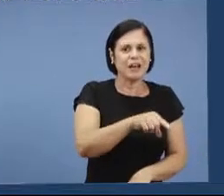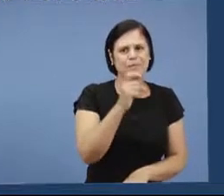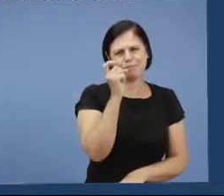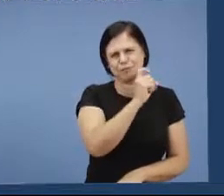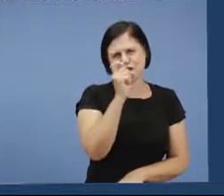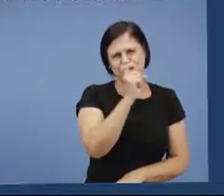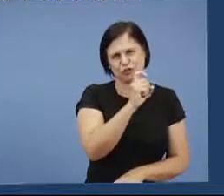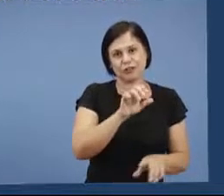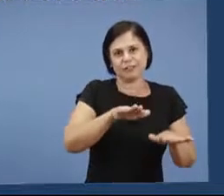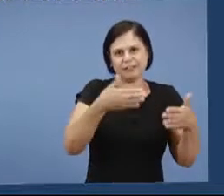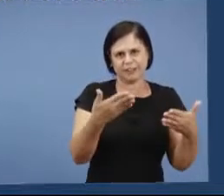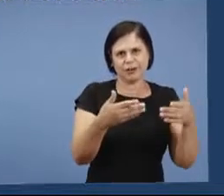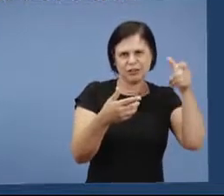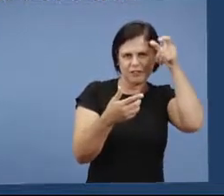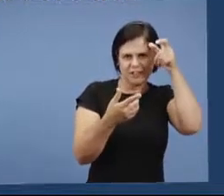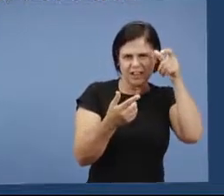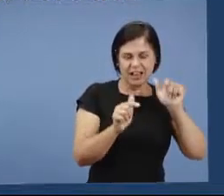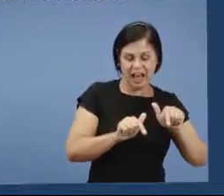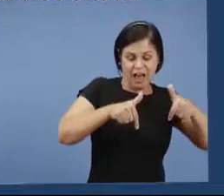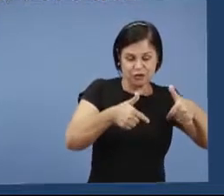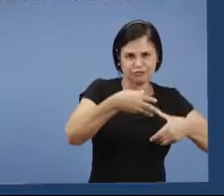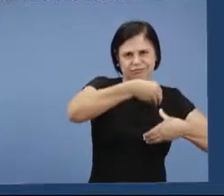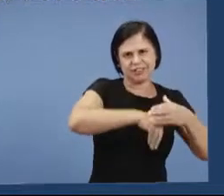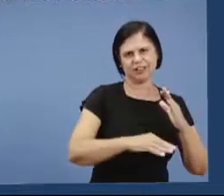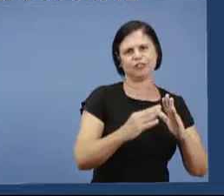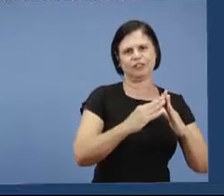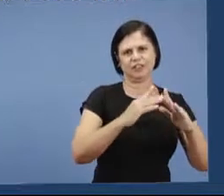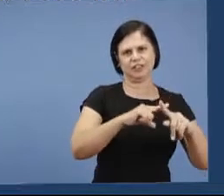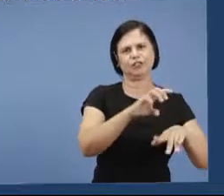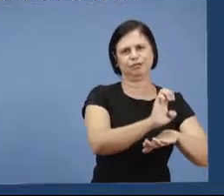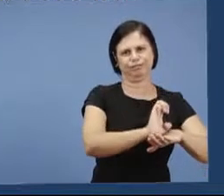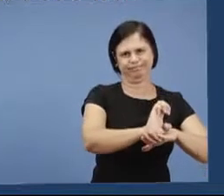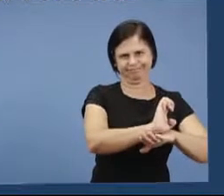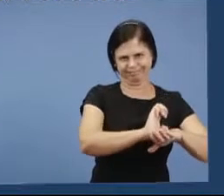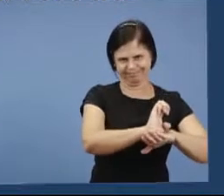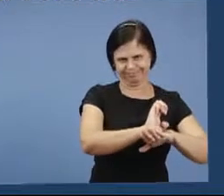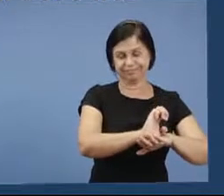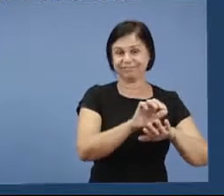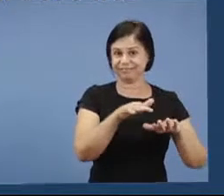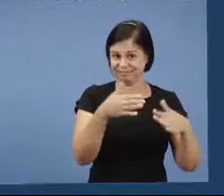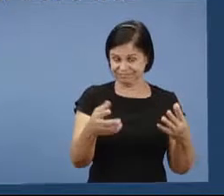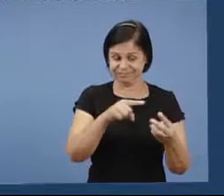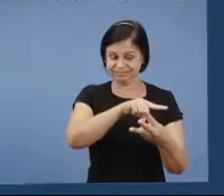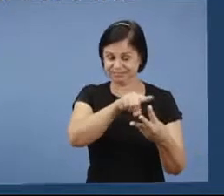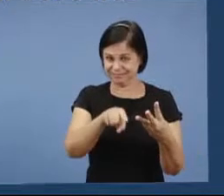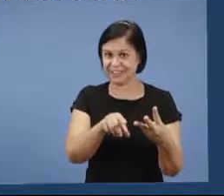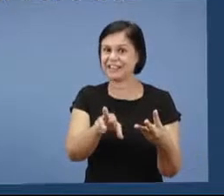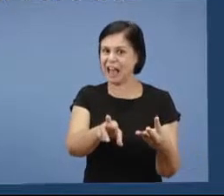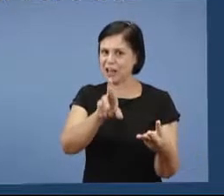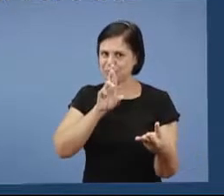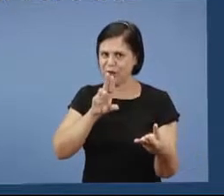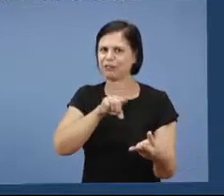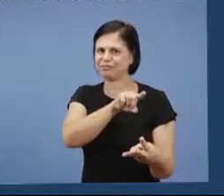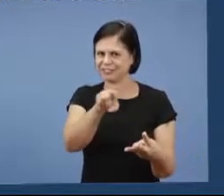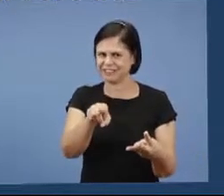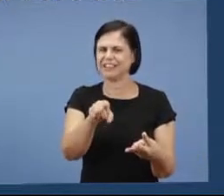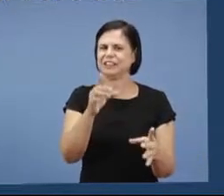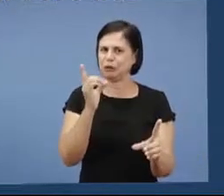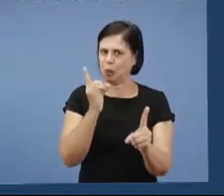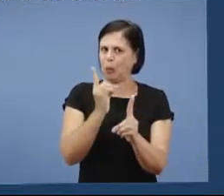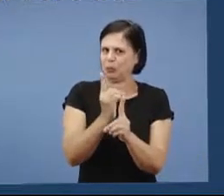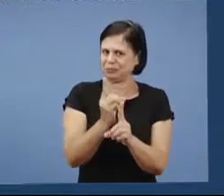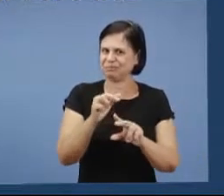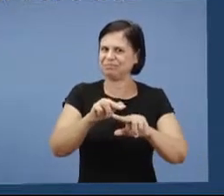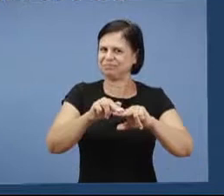adversário aqui dentro dessa igreja em Éfeso. Naturalmente, essas três respostas os irmãos, por certo, encontraram